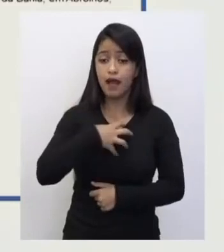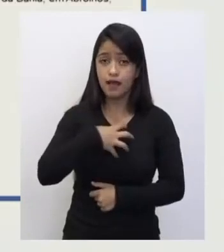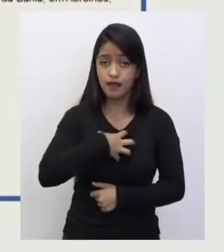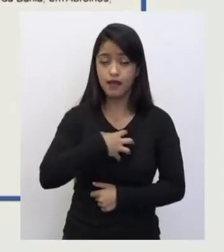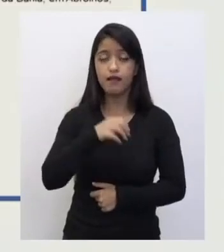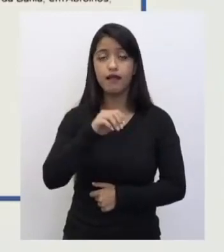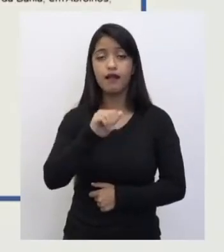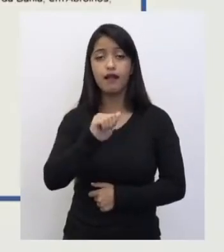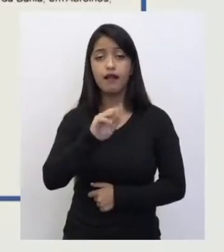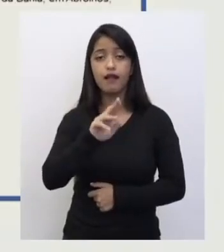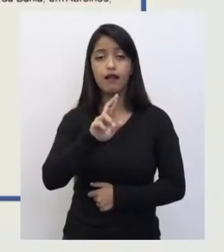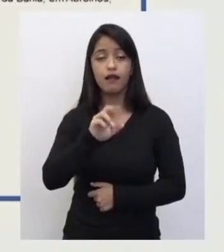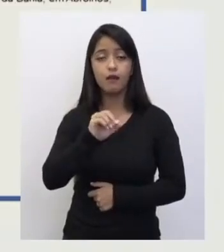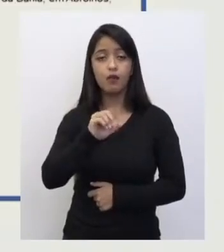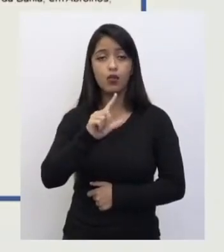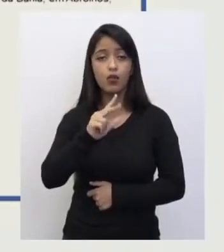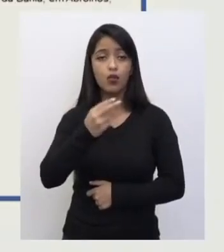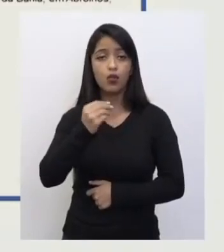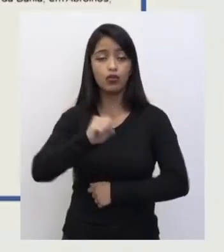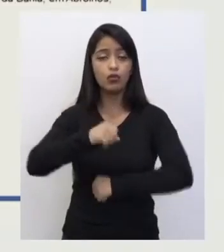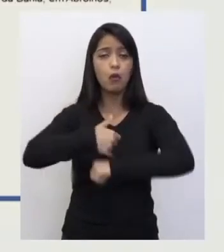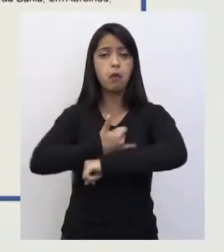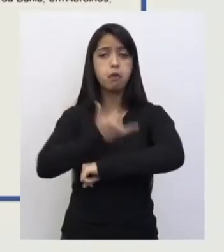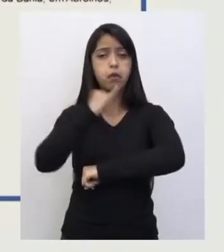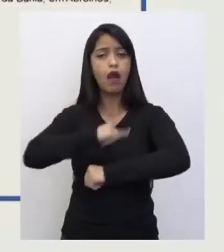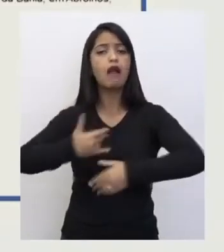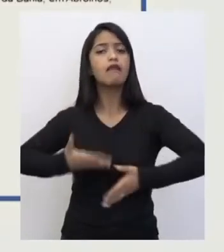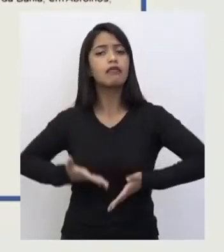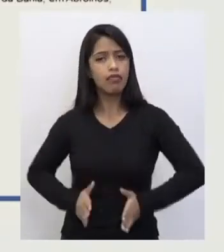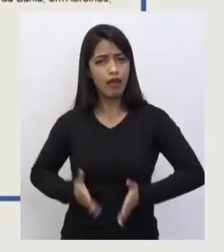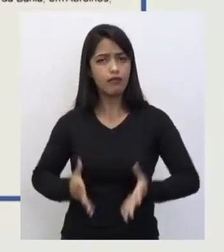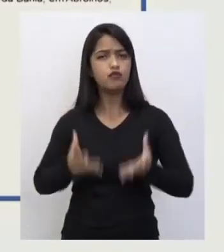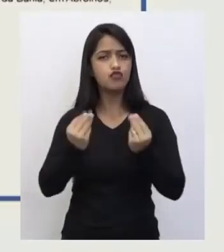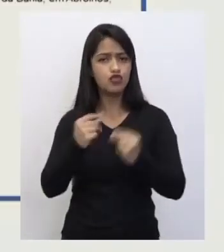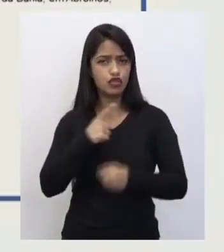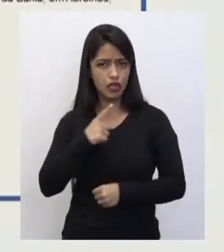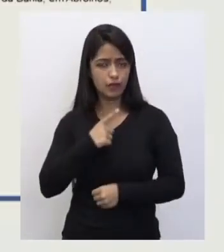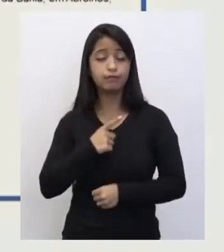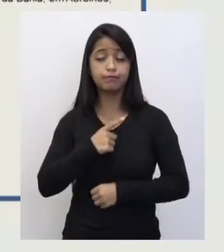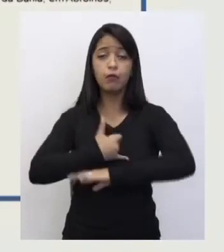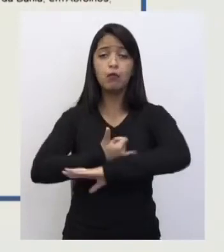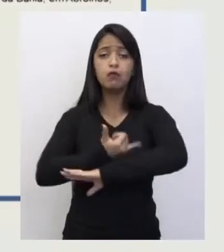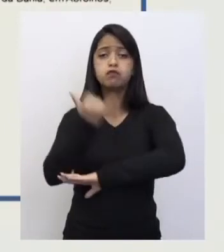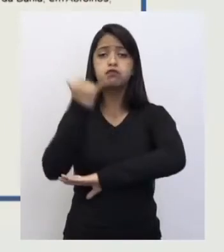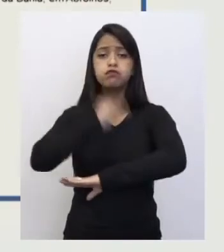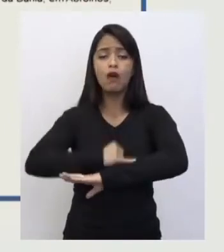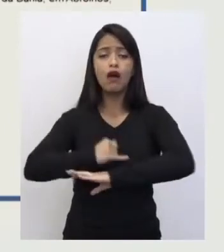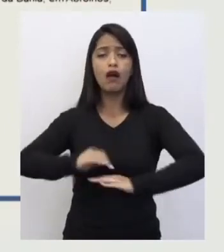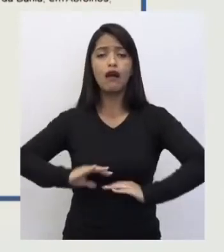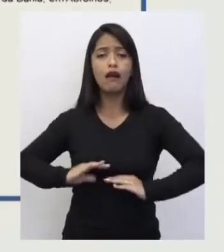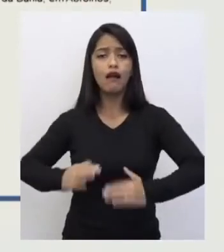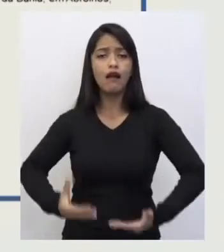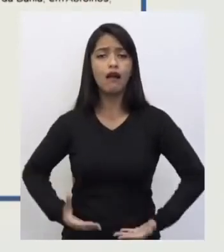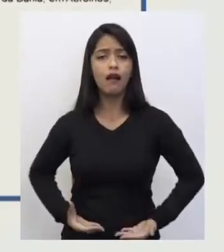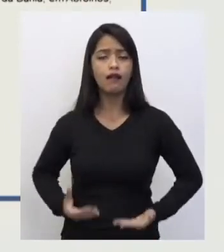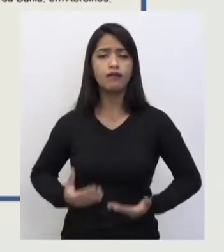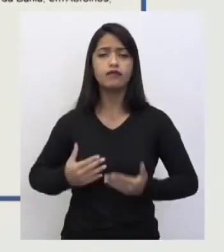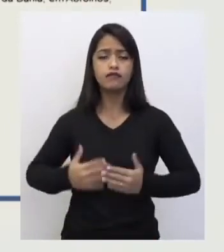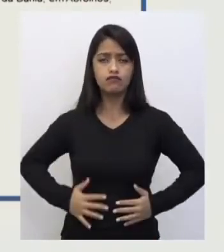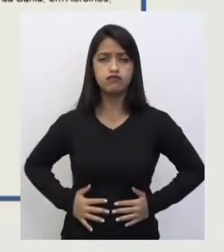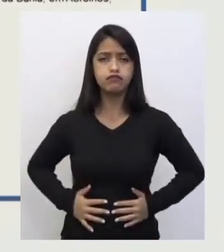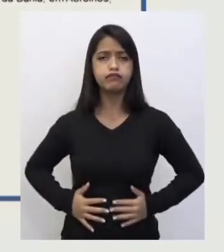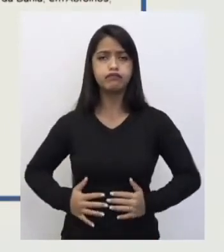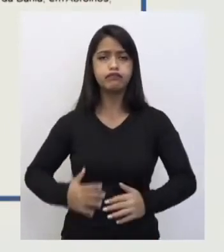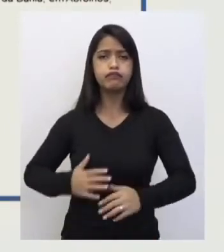Abrolhos. Sua gestação dura cerca de 11 meses. O